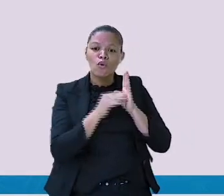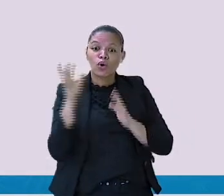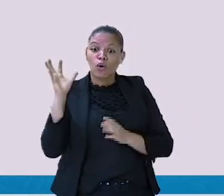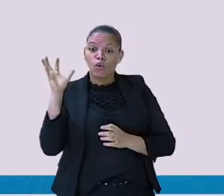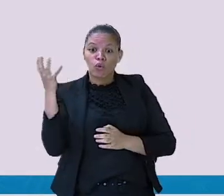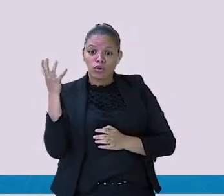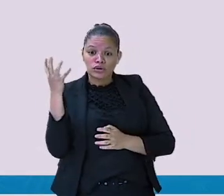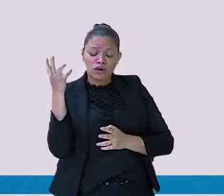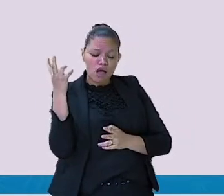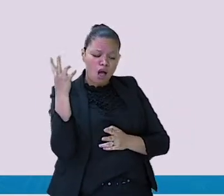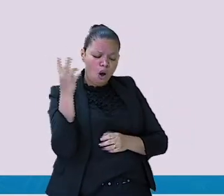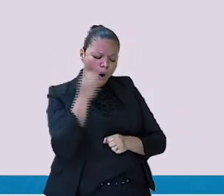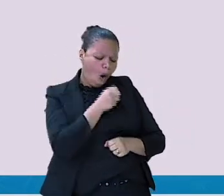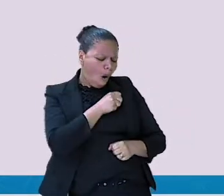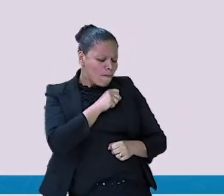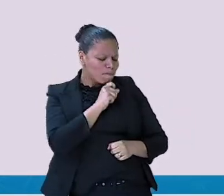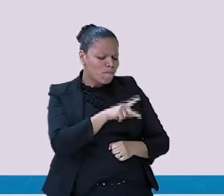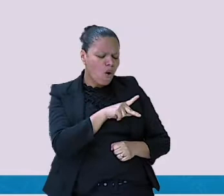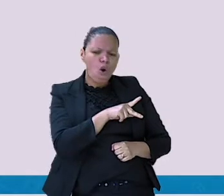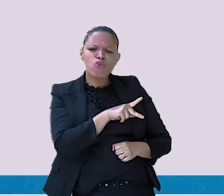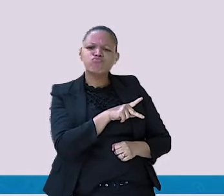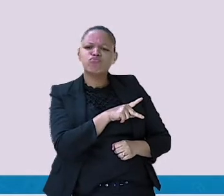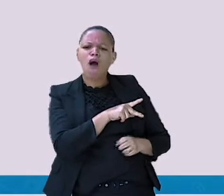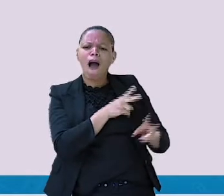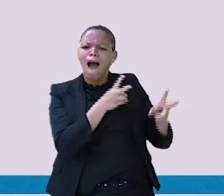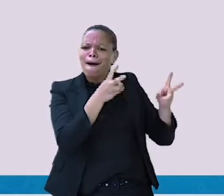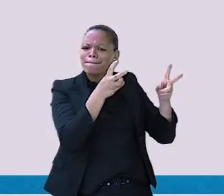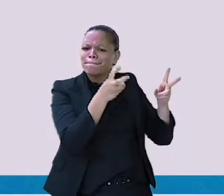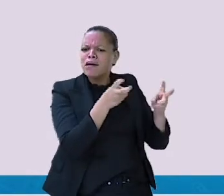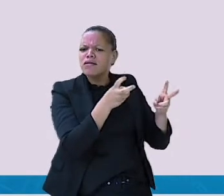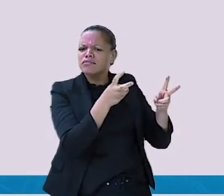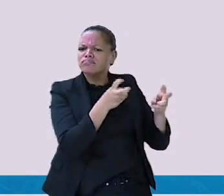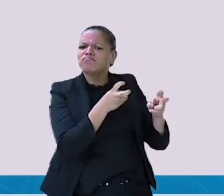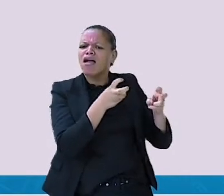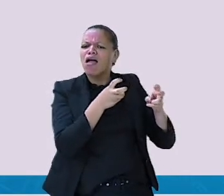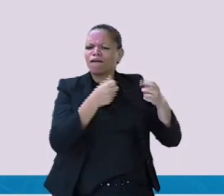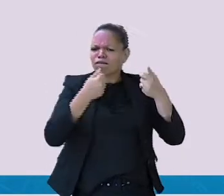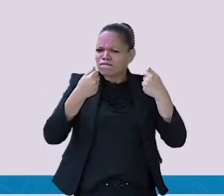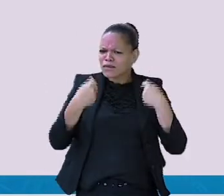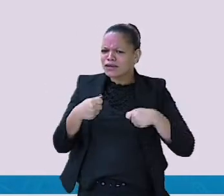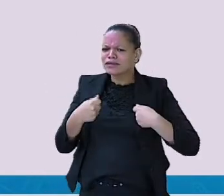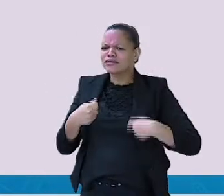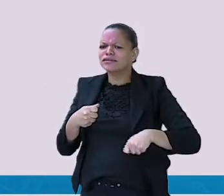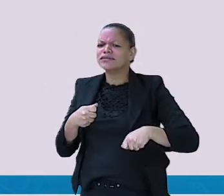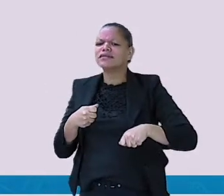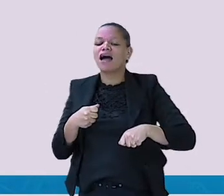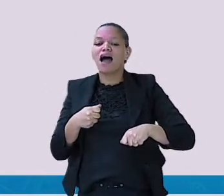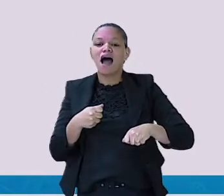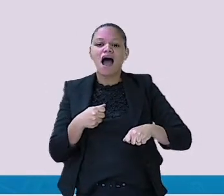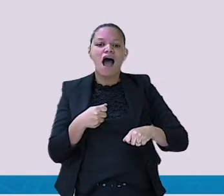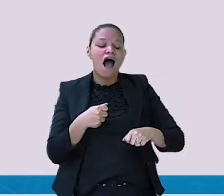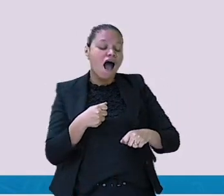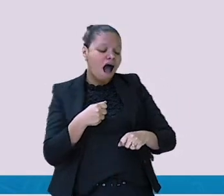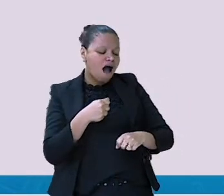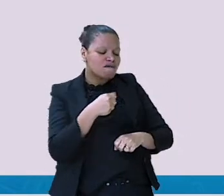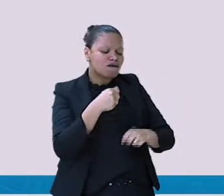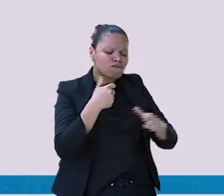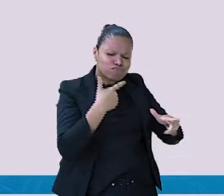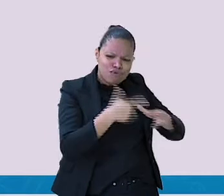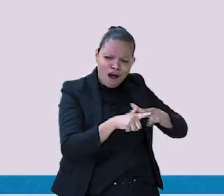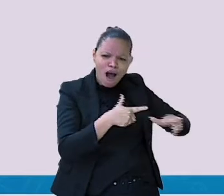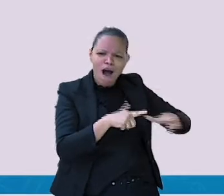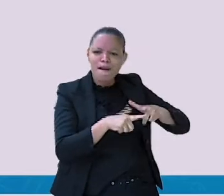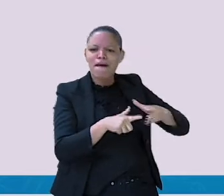as plantações de cana-de-açúcar, como nós podemos ver aqui nesta imagem. Então, nós temos aqui, olha, o capitão, né, que